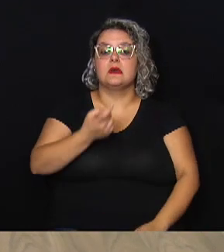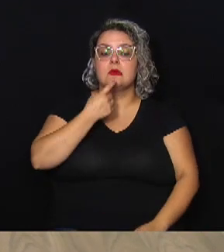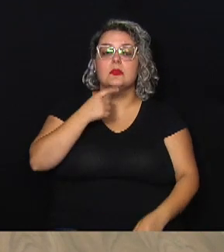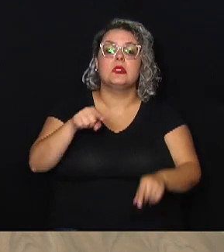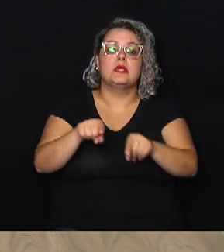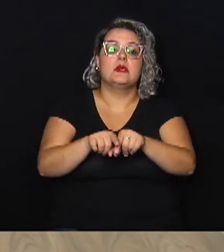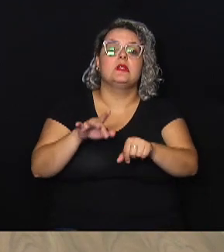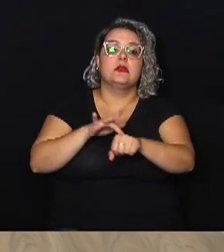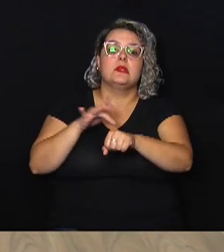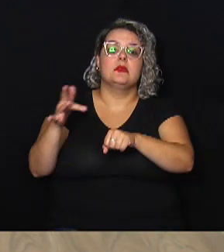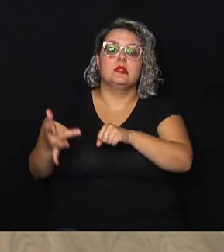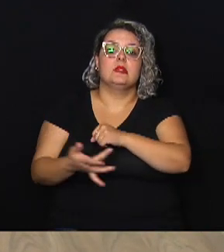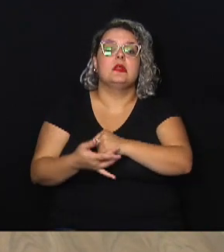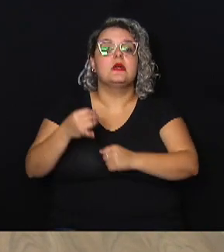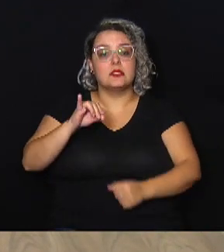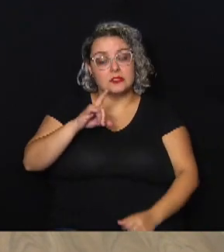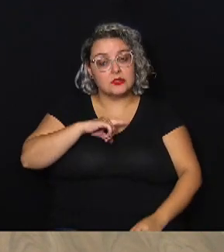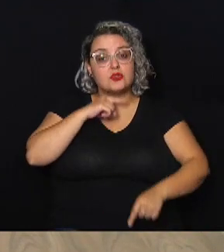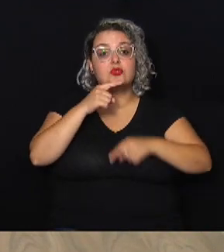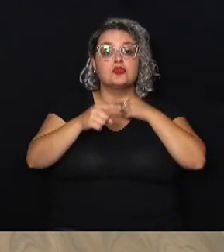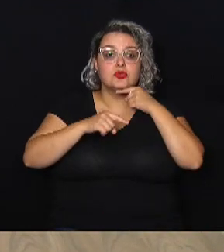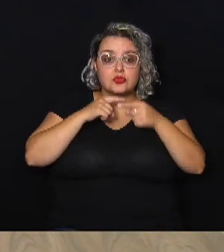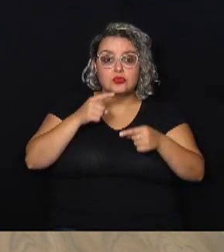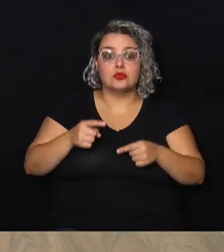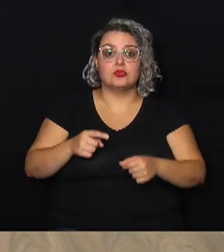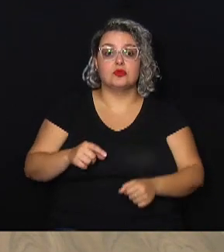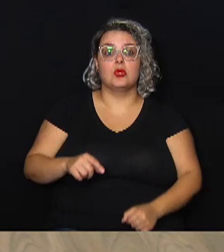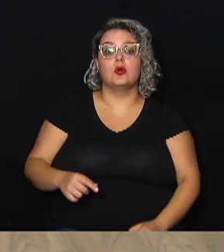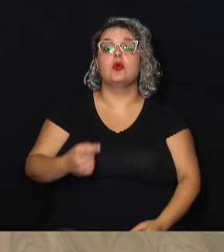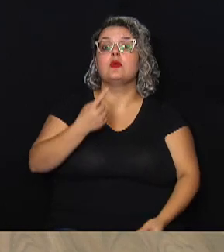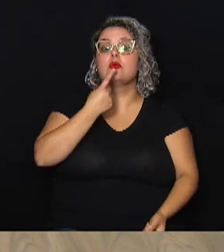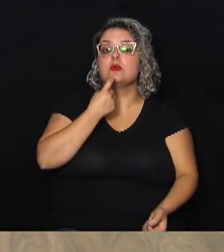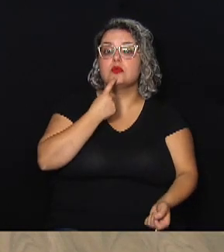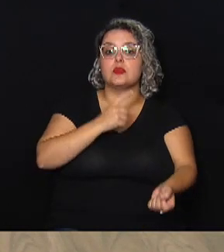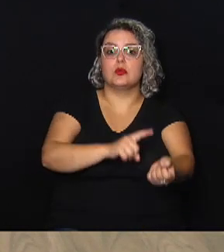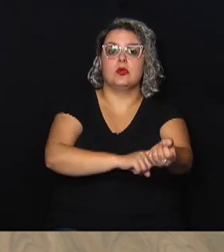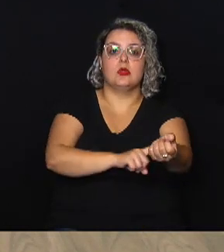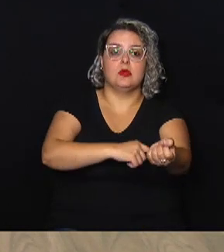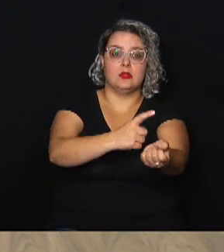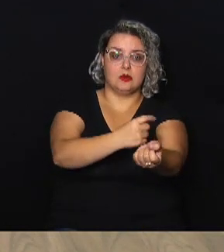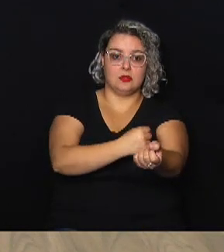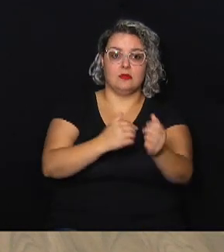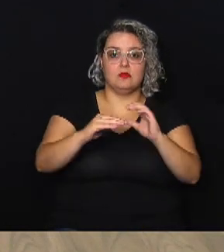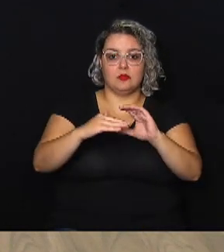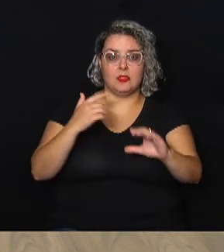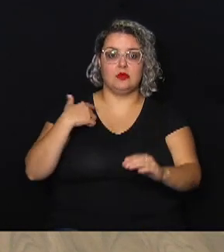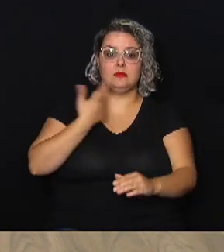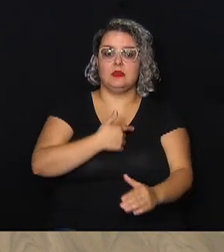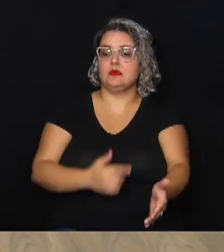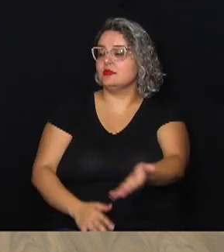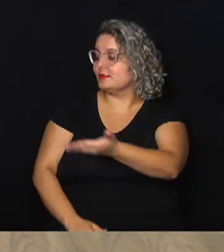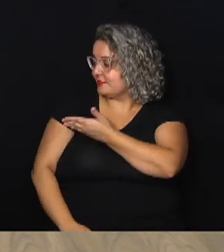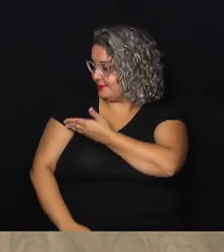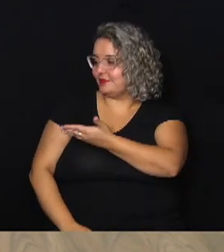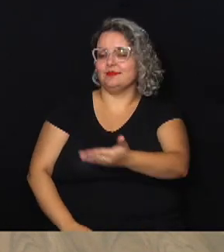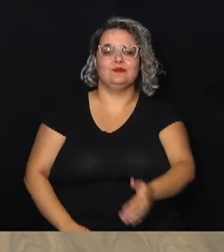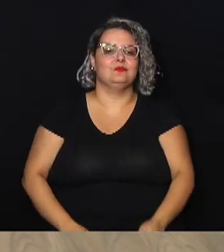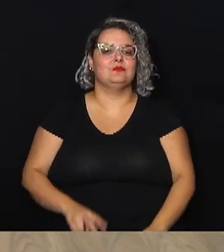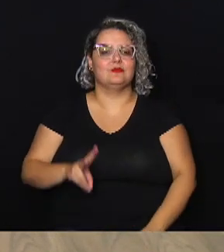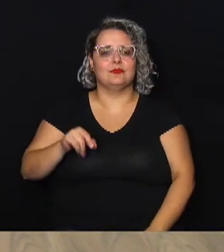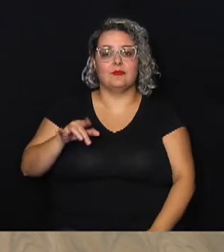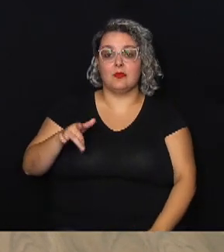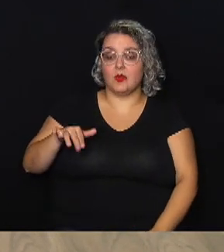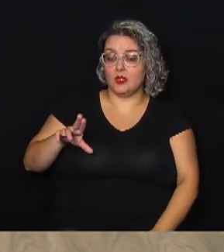redes sociais. Se você tiver alguma dúvida sobre leucemia, é só mandar para cá que o Vinícius vai responder. Ele já